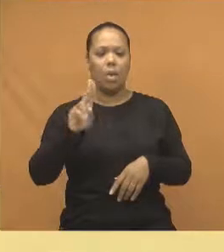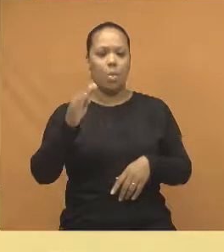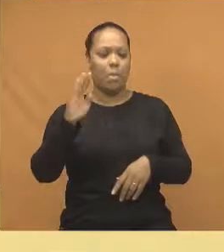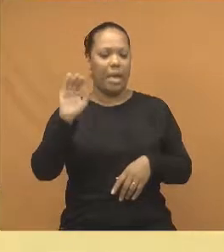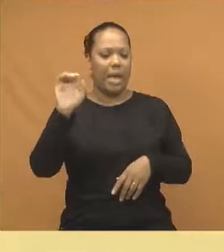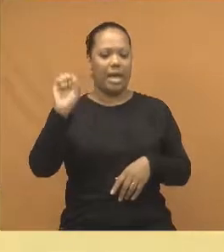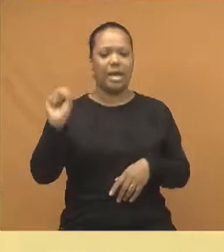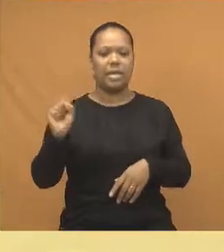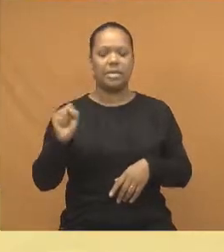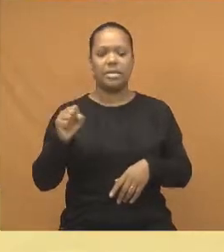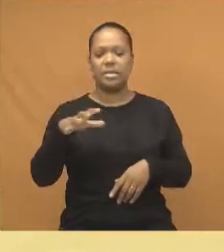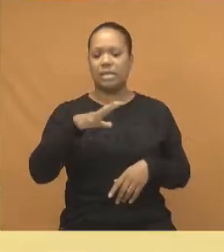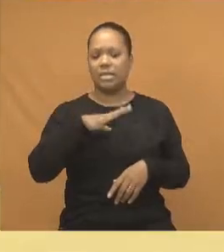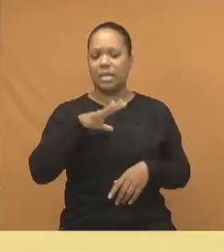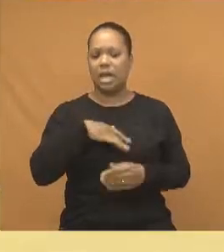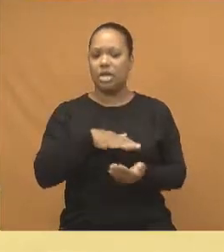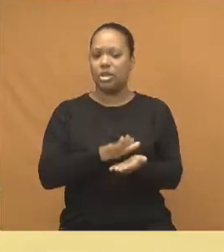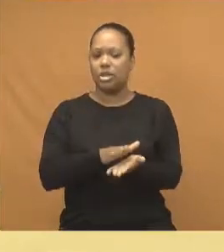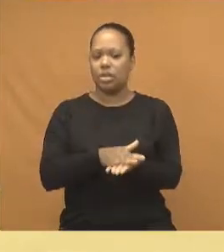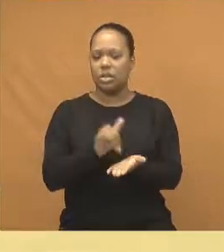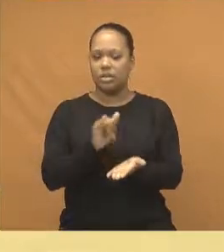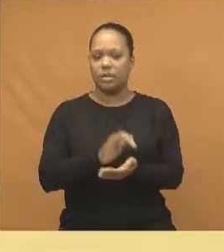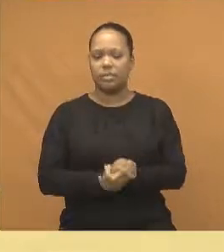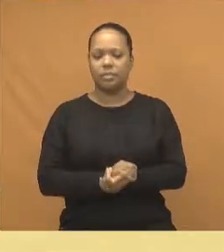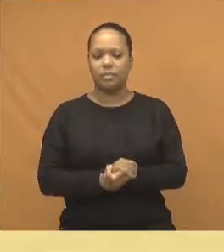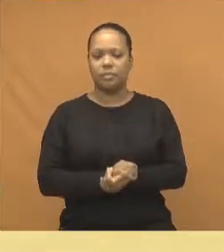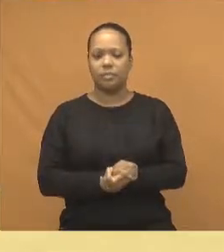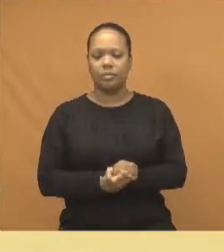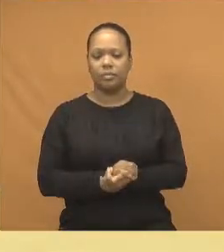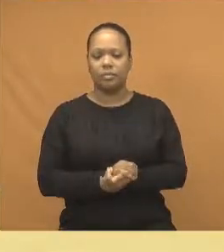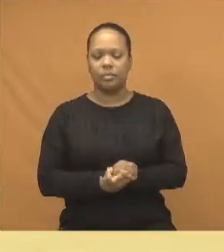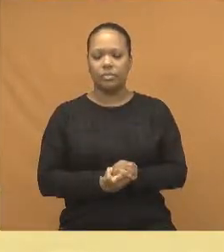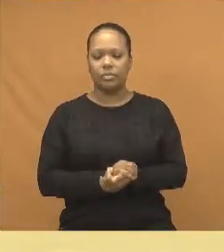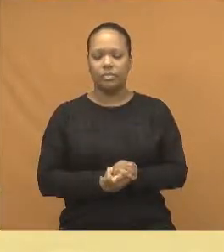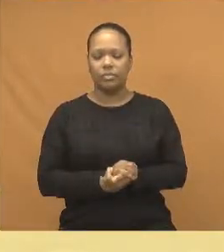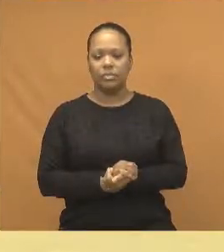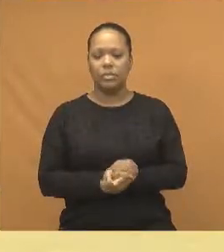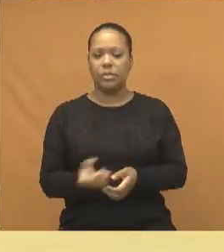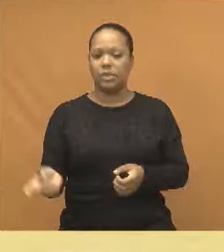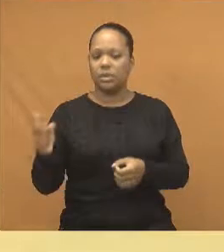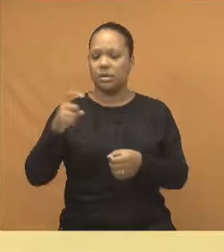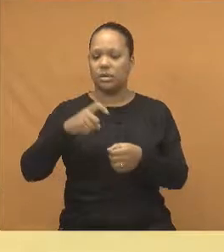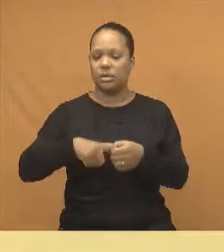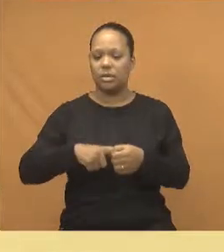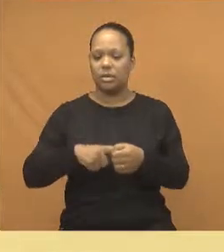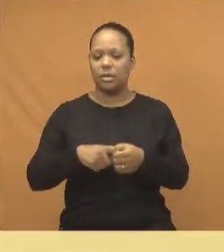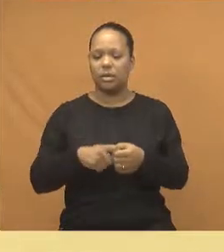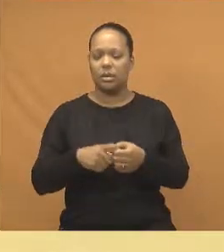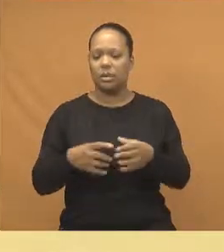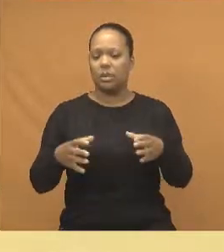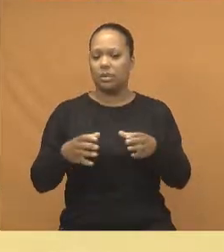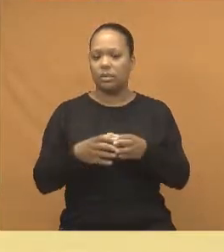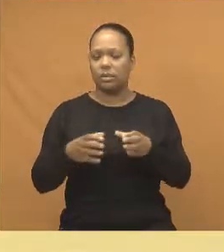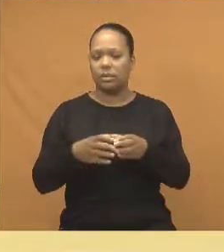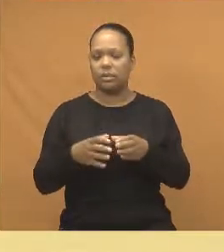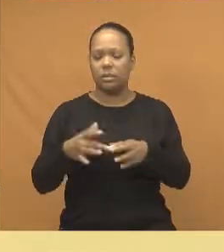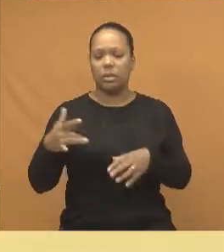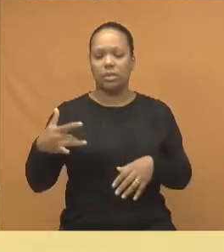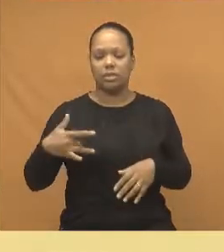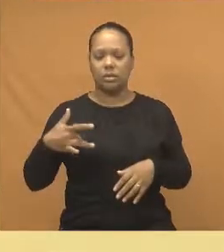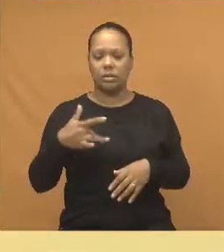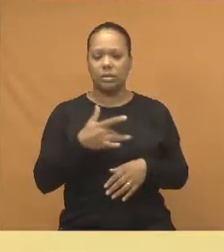do município de Jacareí, credenciados à rede estadual de saúde, a partir da